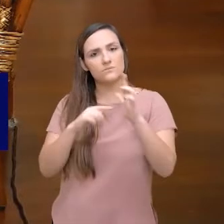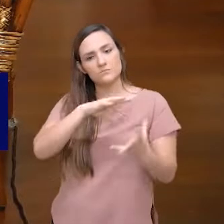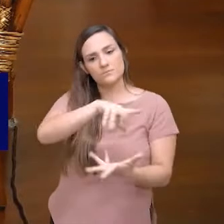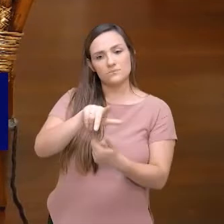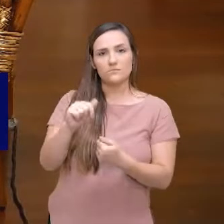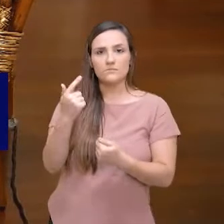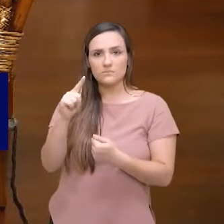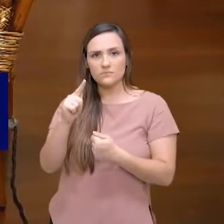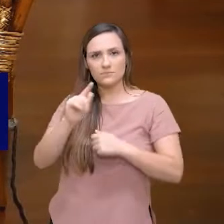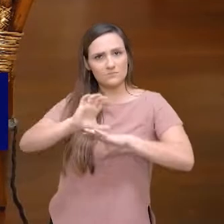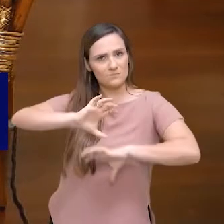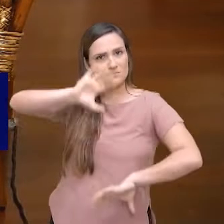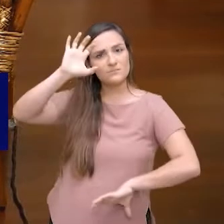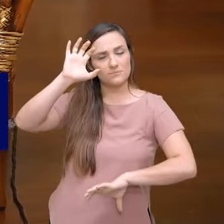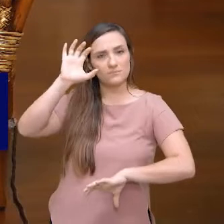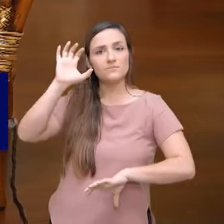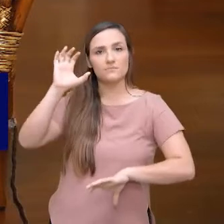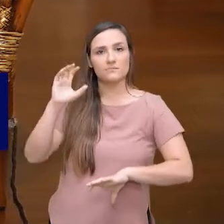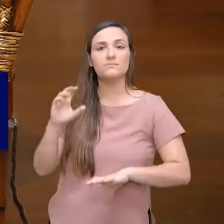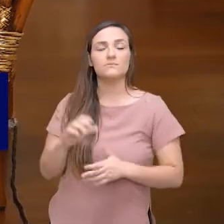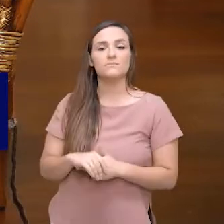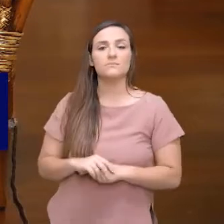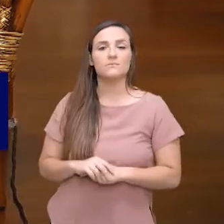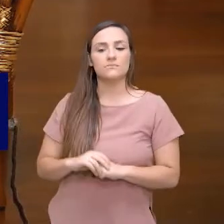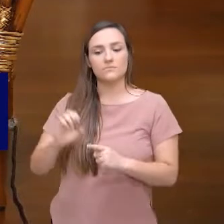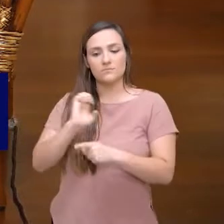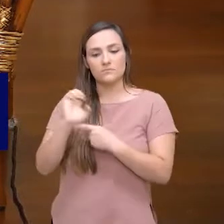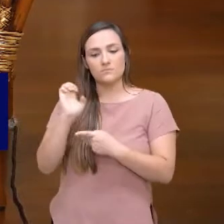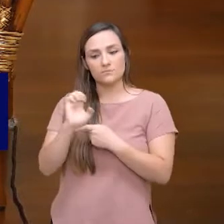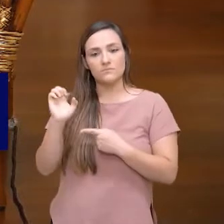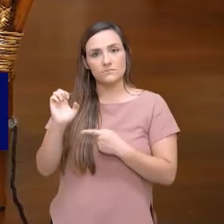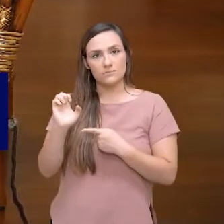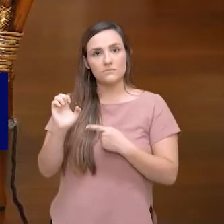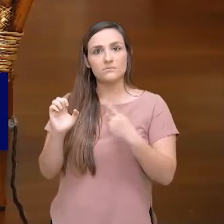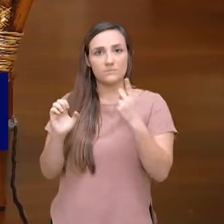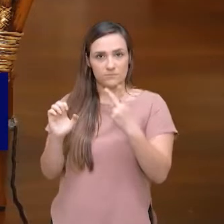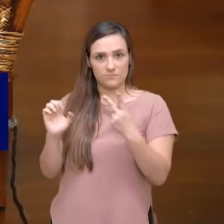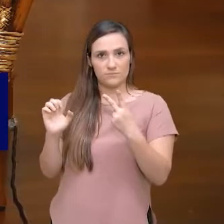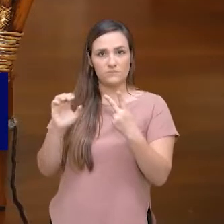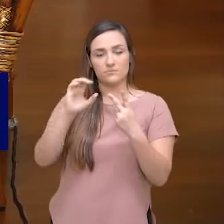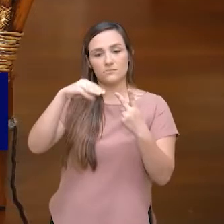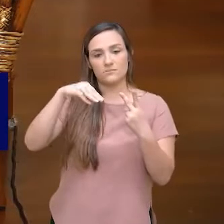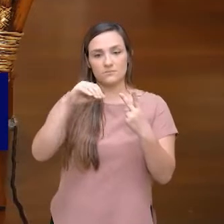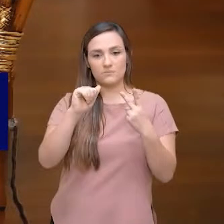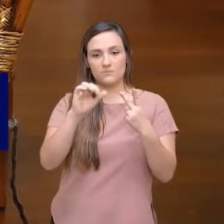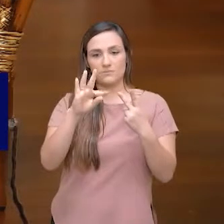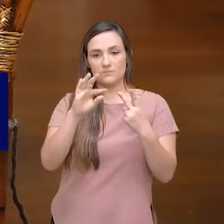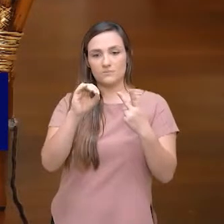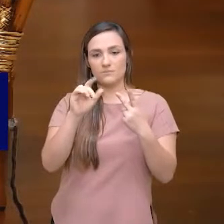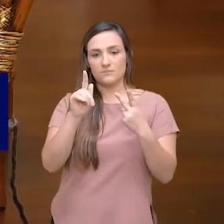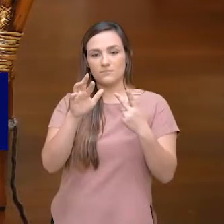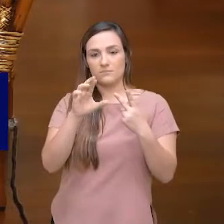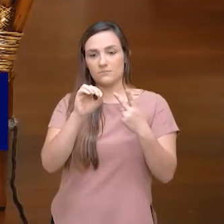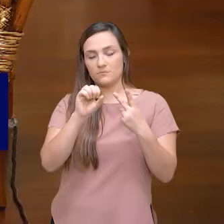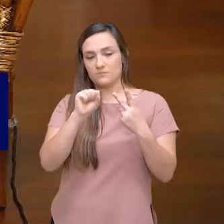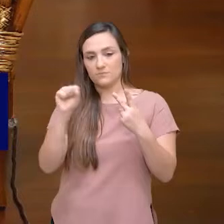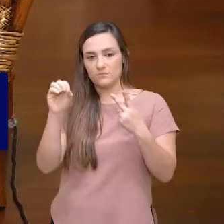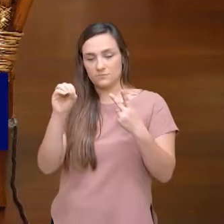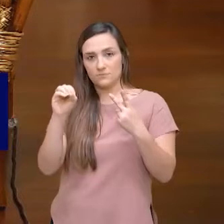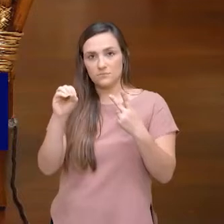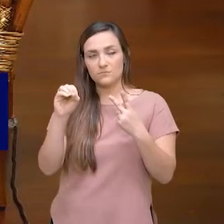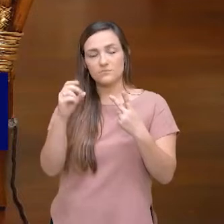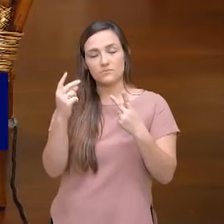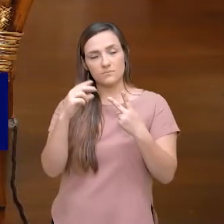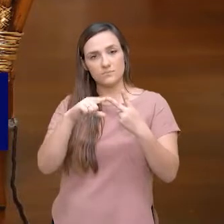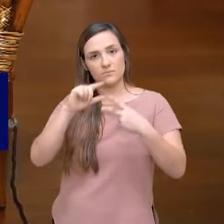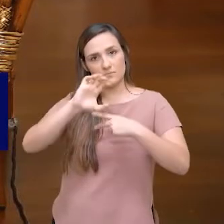que falava na possibilidade da divisão de Mato Grosso em dois, e que o Geisel ia